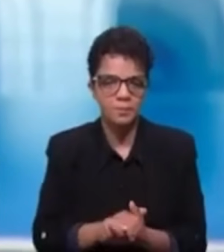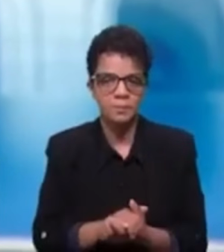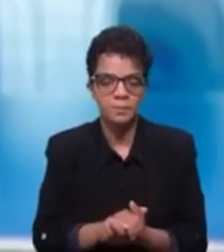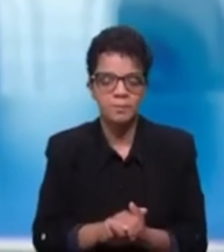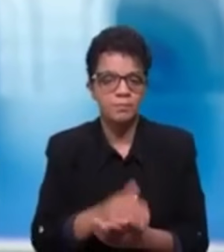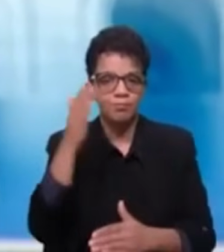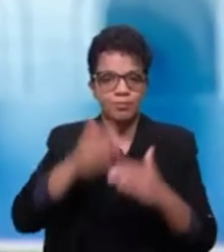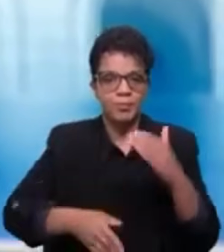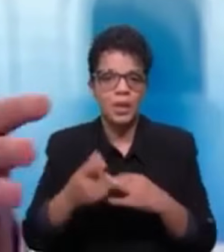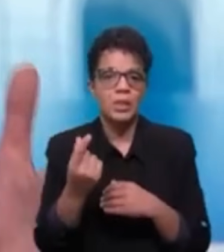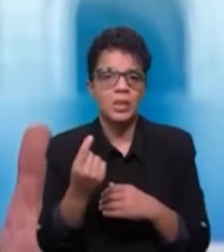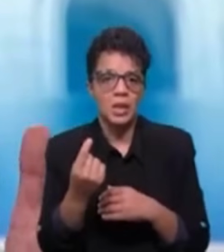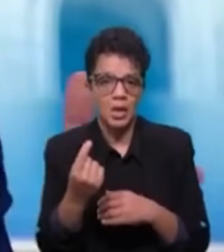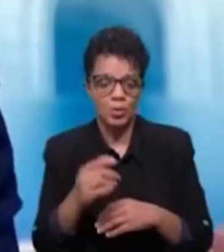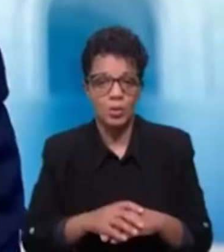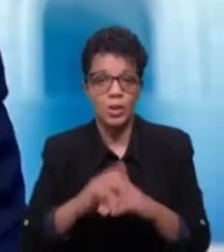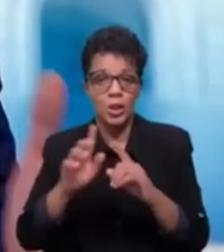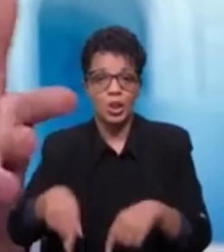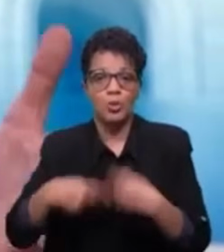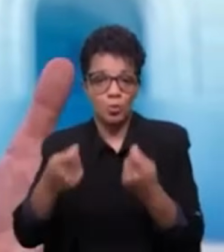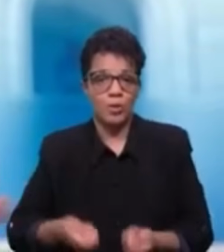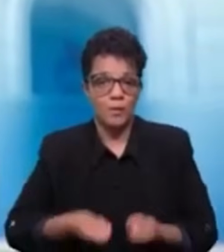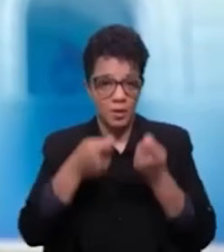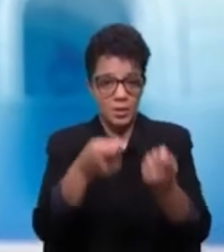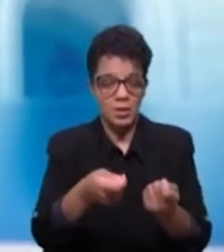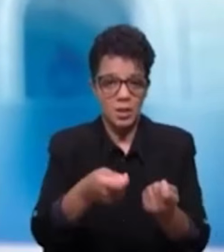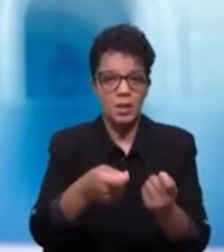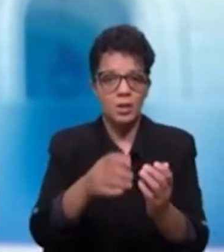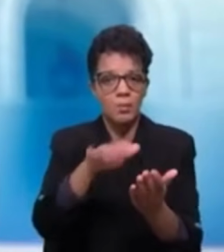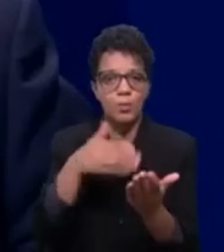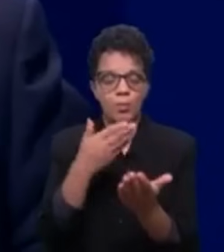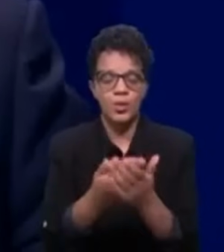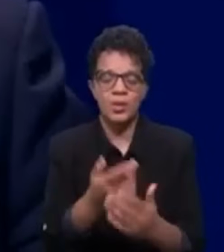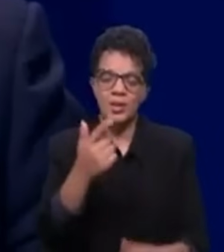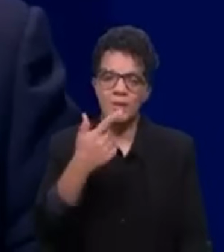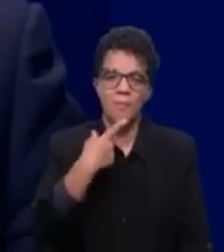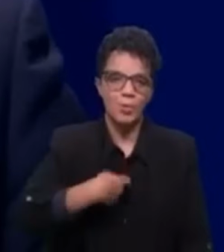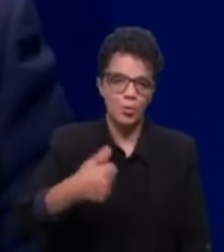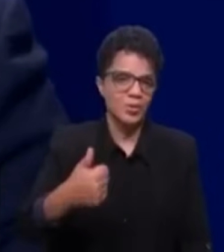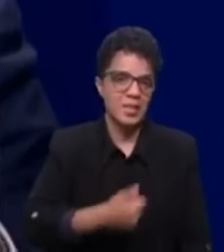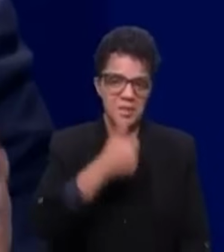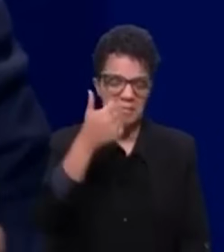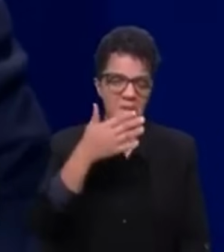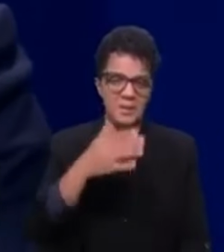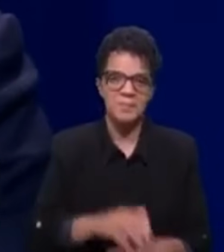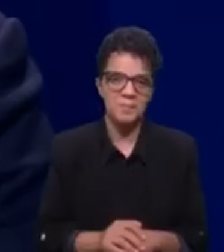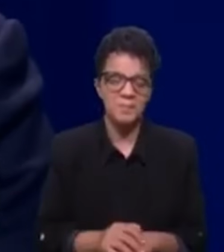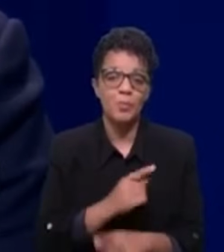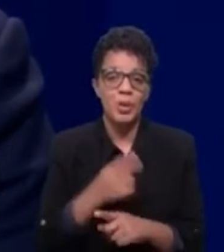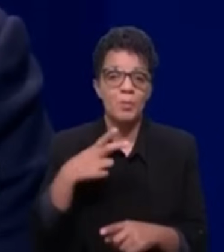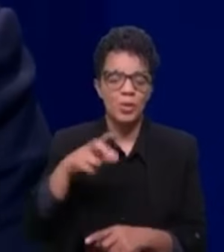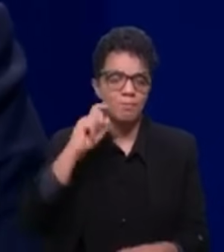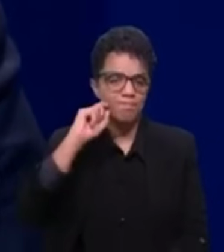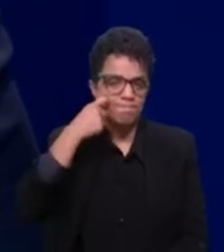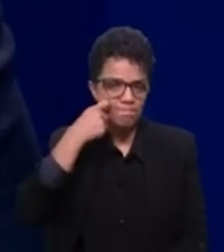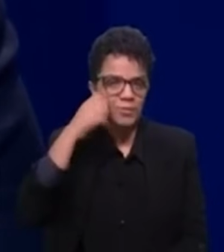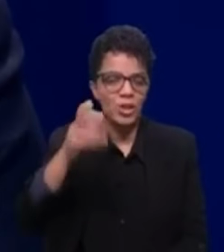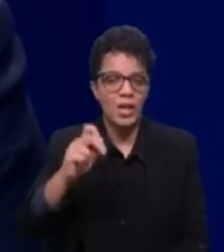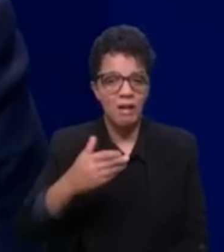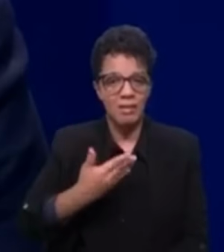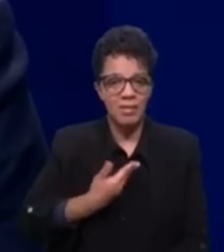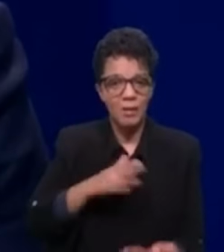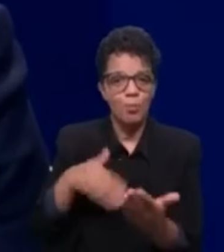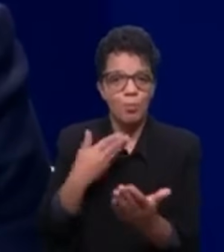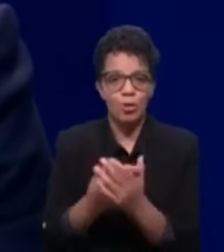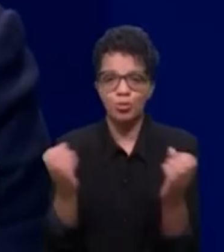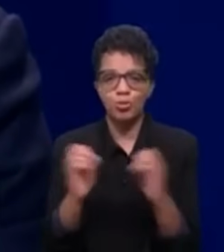esse esse dinheiro para depois financiar todas essas propostas essa pergunta Sabe porquê Porque o país já desconfiava KD não tinha nenhuma